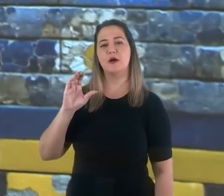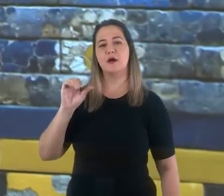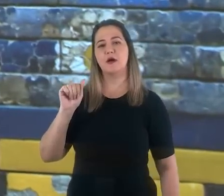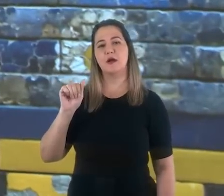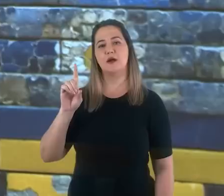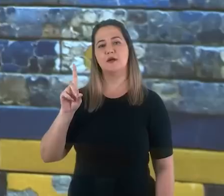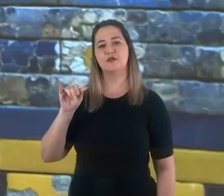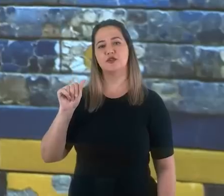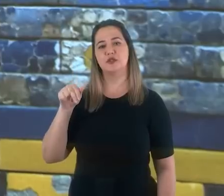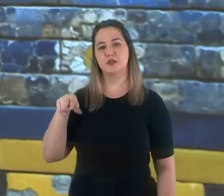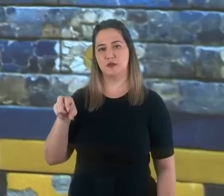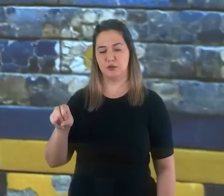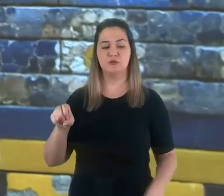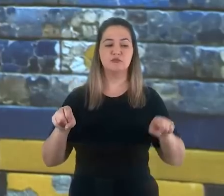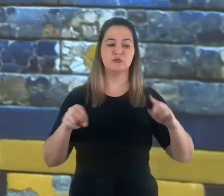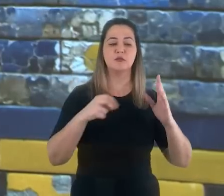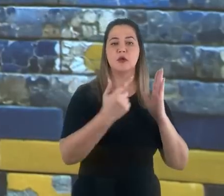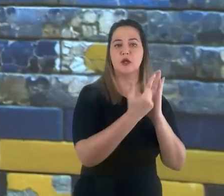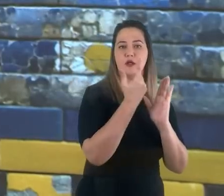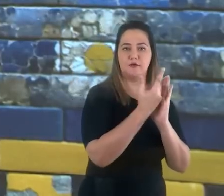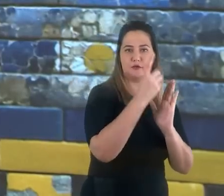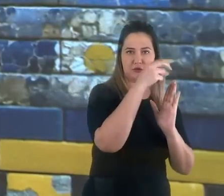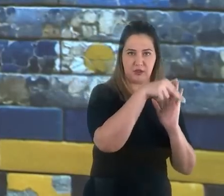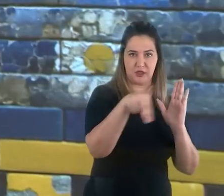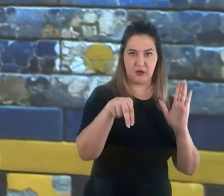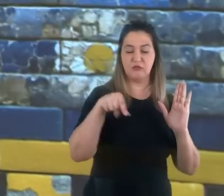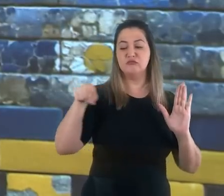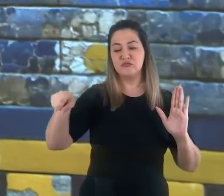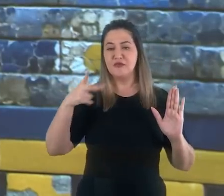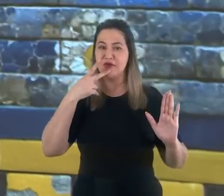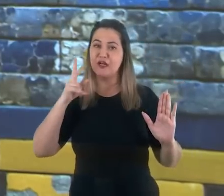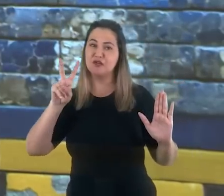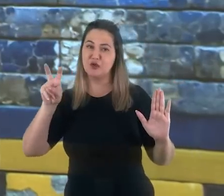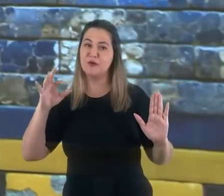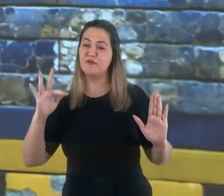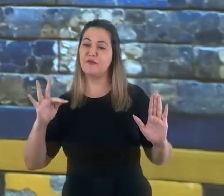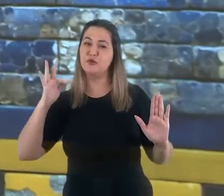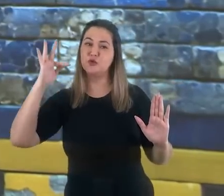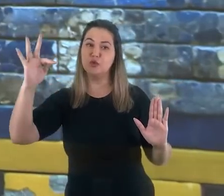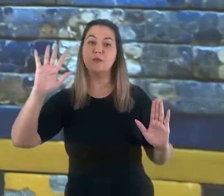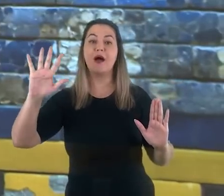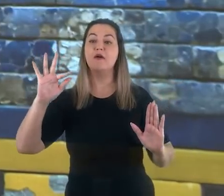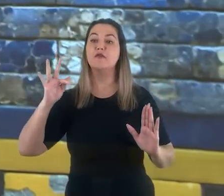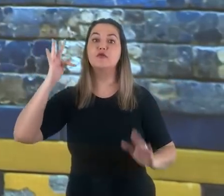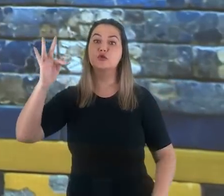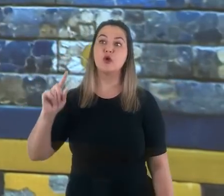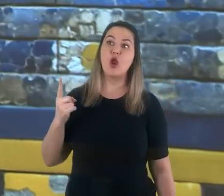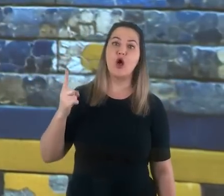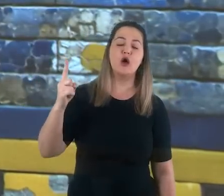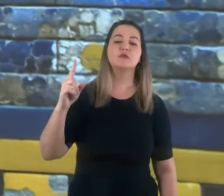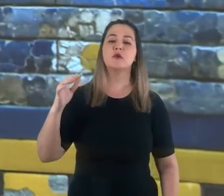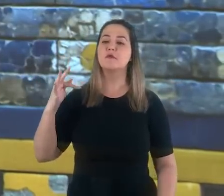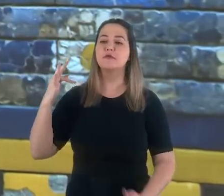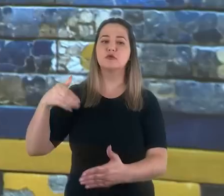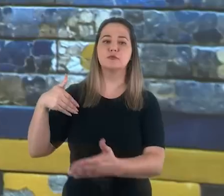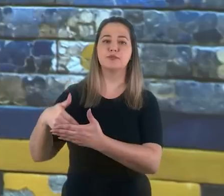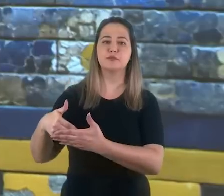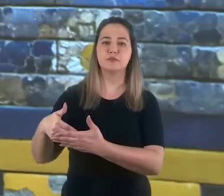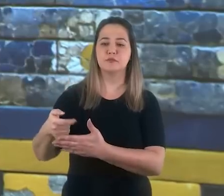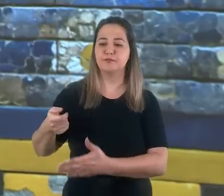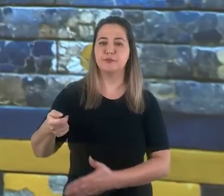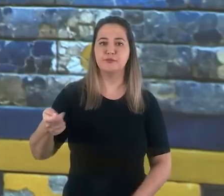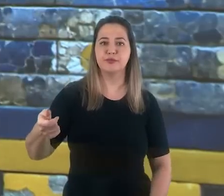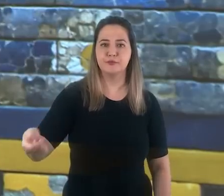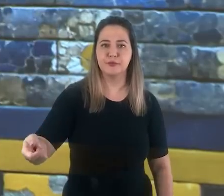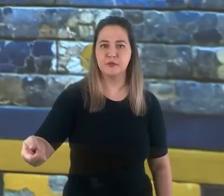que elas falam de um futuro, é verdade, mas de um futuro imediato, de um monarca reinante, e o ideal